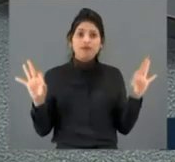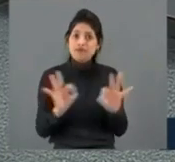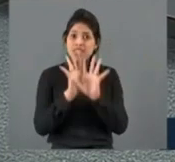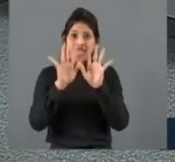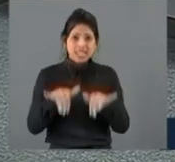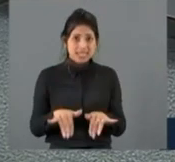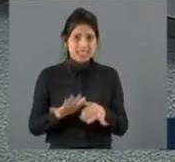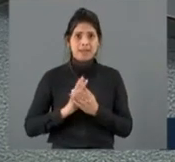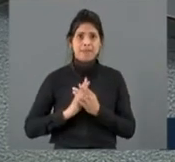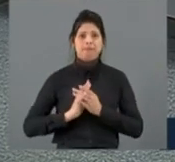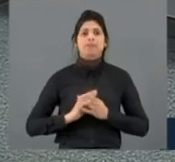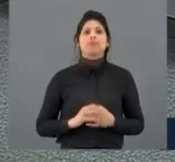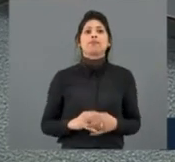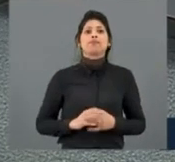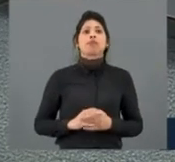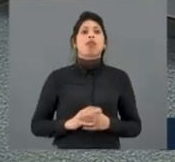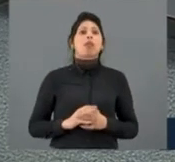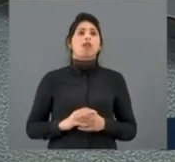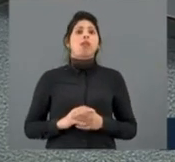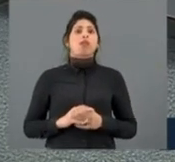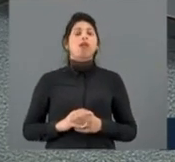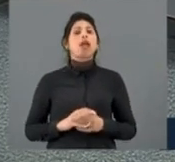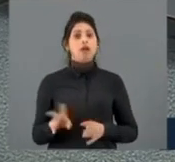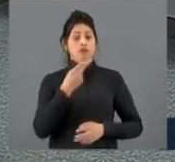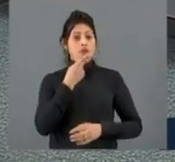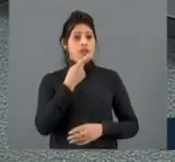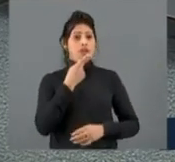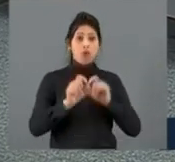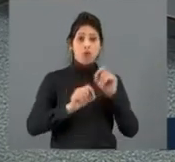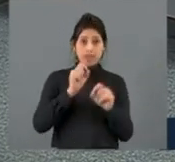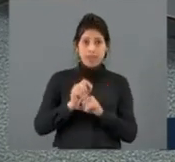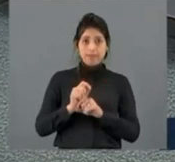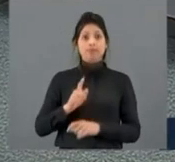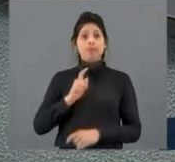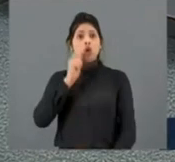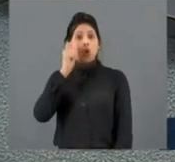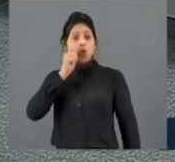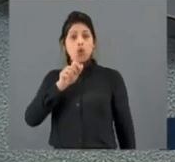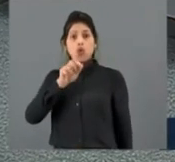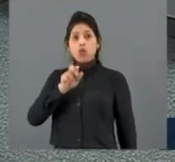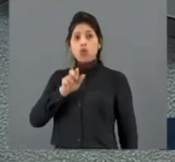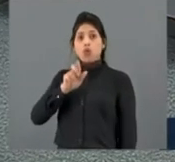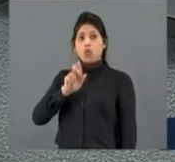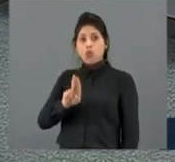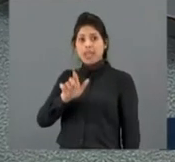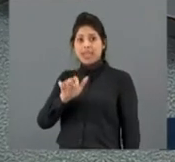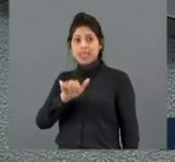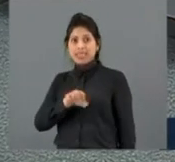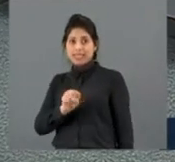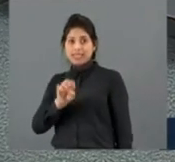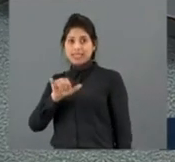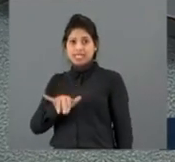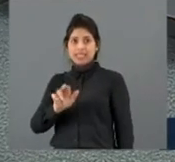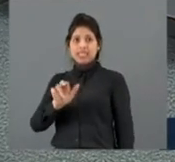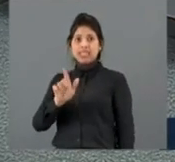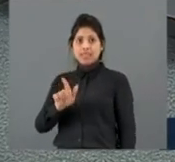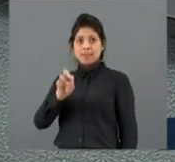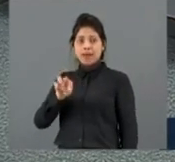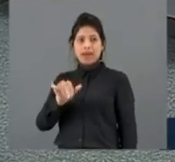minha senhora, abrir aqui, só com o dito de Ulisses Guimarães, que eu soube dele, da existência dele hoje. Mas quero